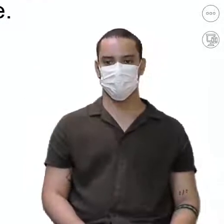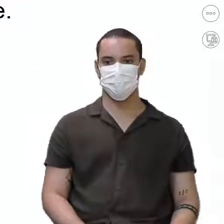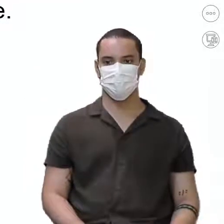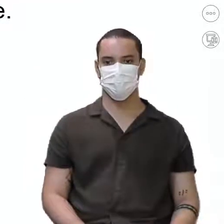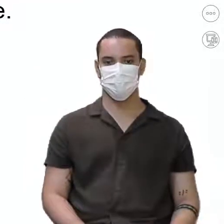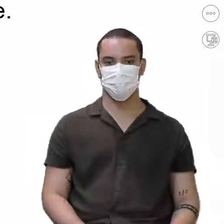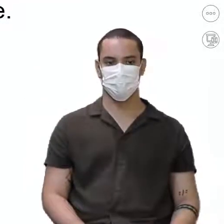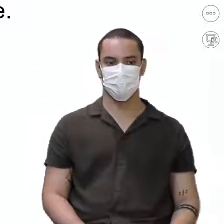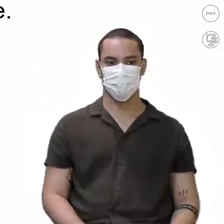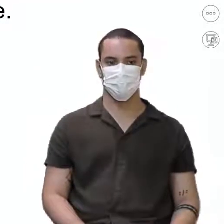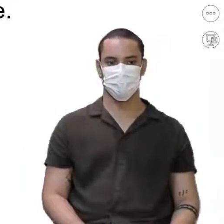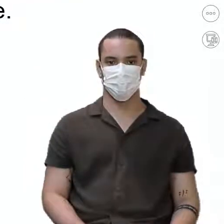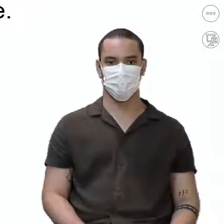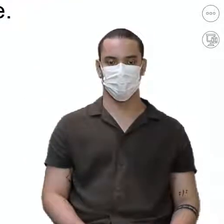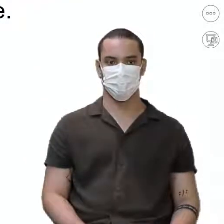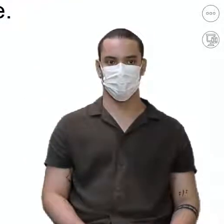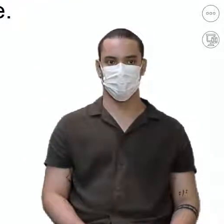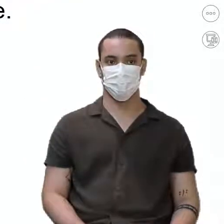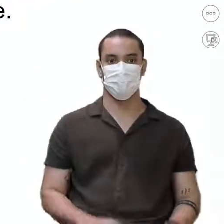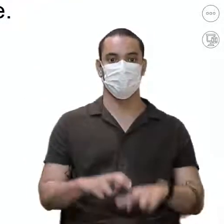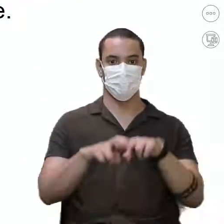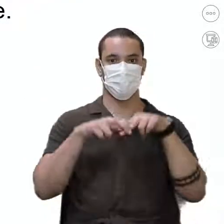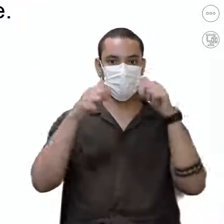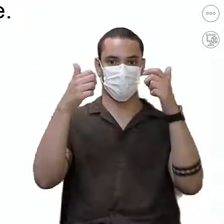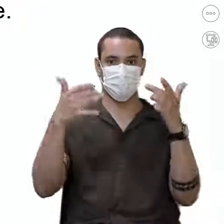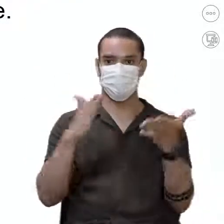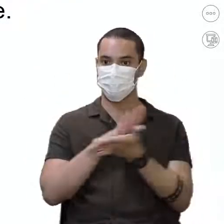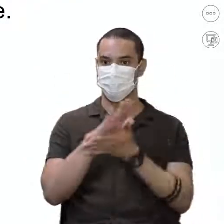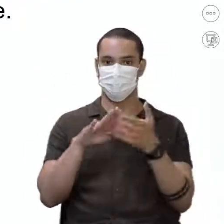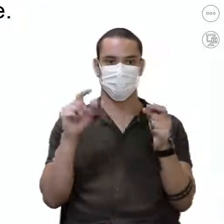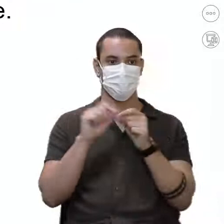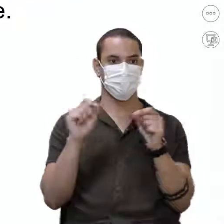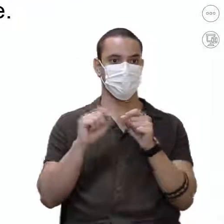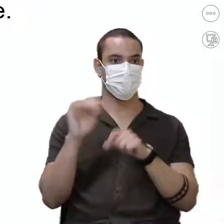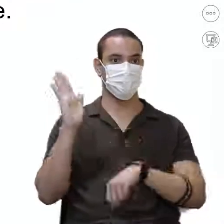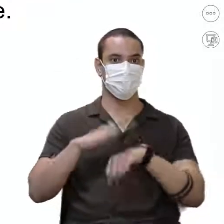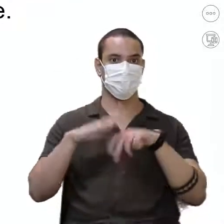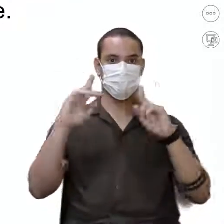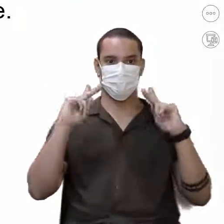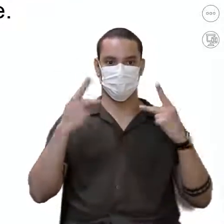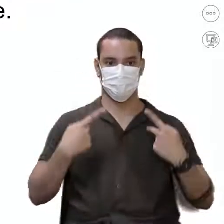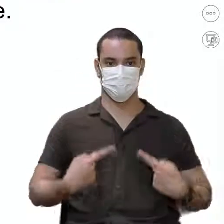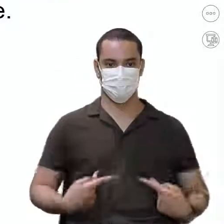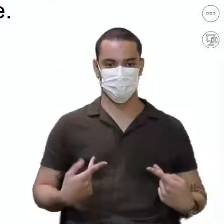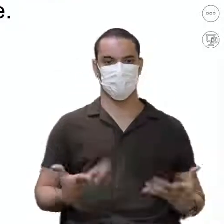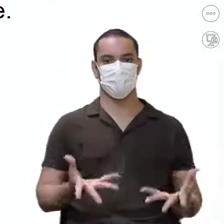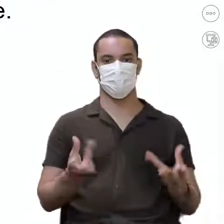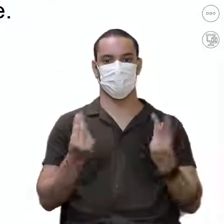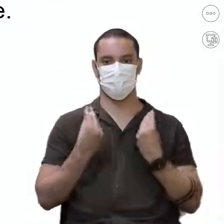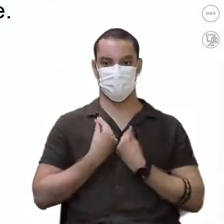universal creative impulse. Então, quando ele fala assim, nada nos faz mais humano, nos deixa mais